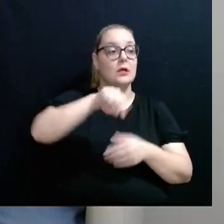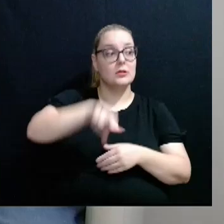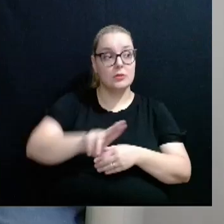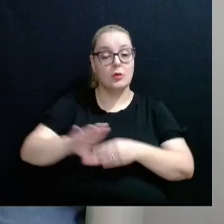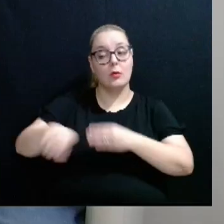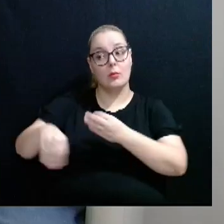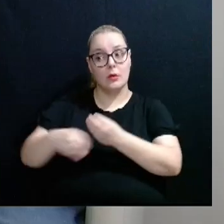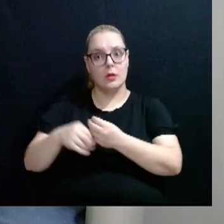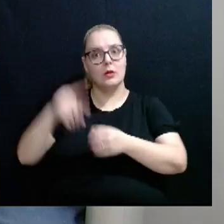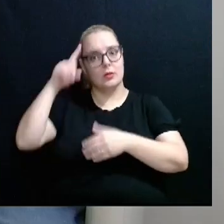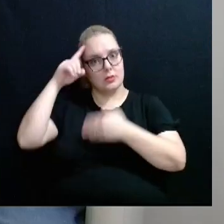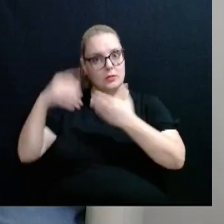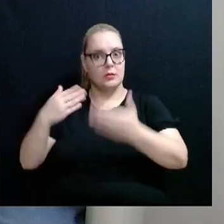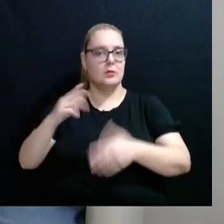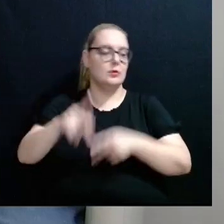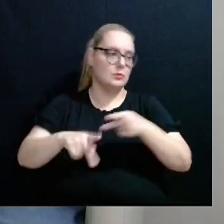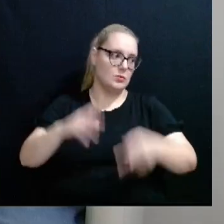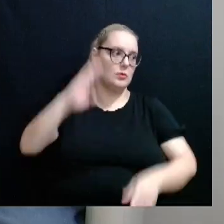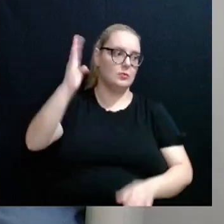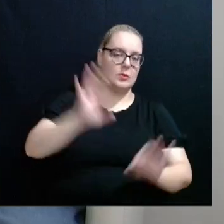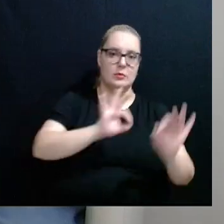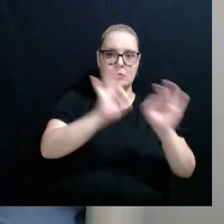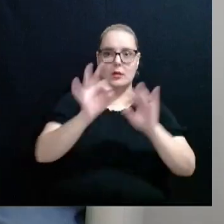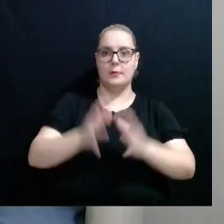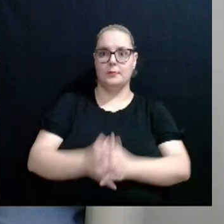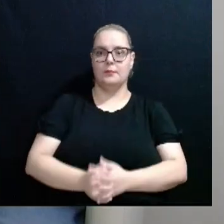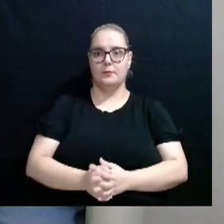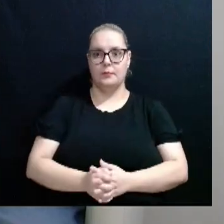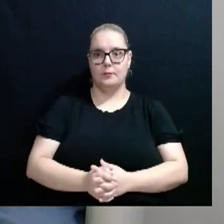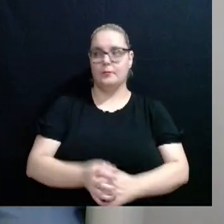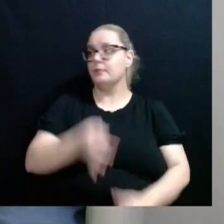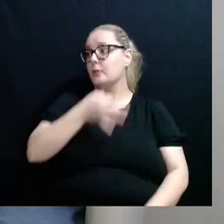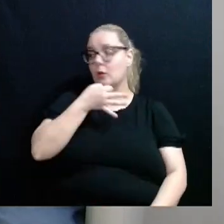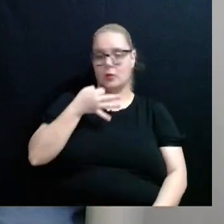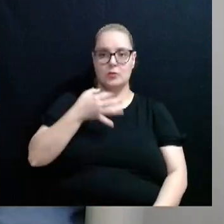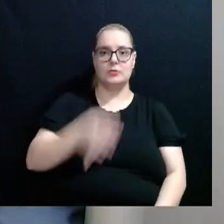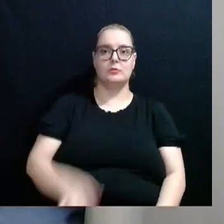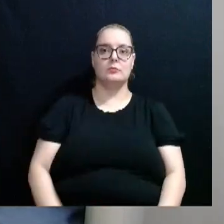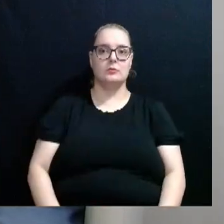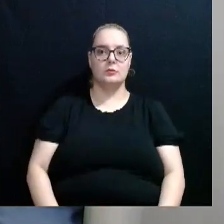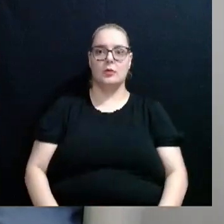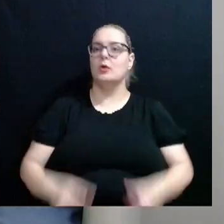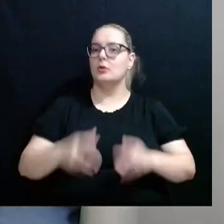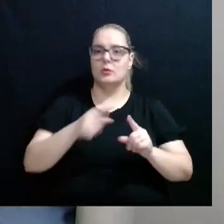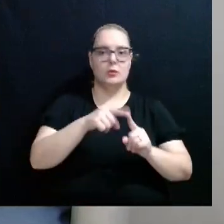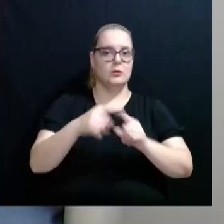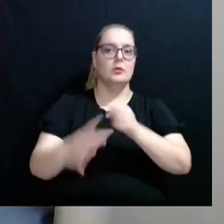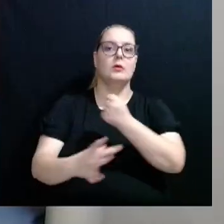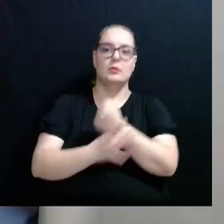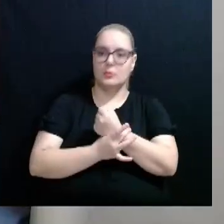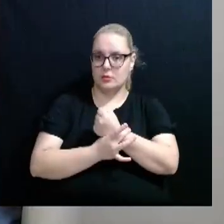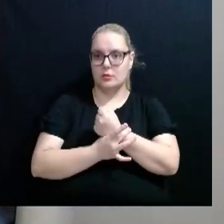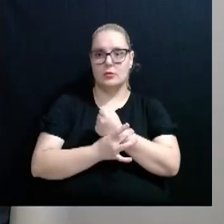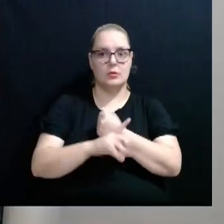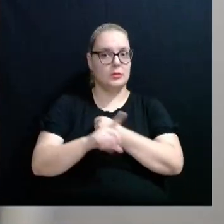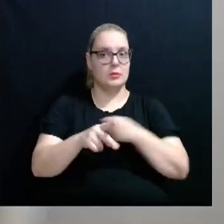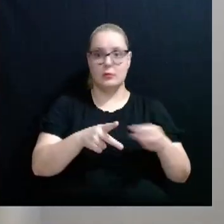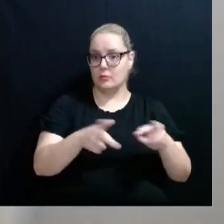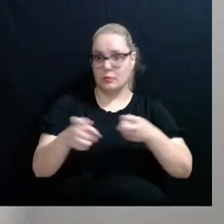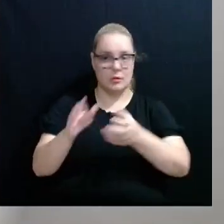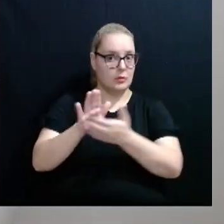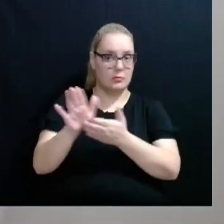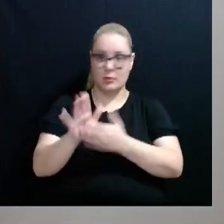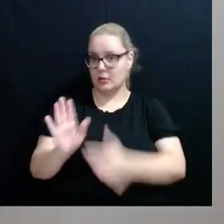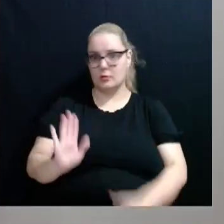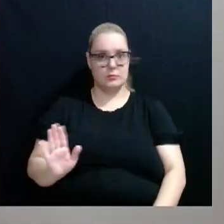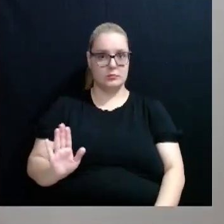da população que está nos assistindo. Ótimo. Todo tipo de seguro a gente não enxerga ele como um gasto. Todo